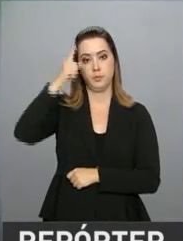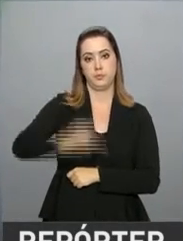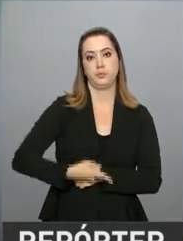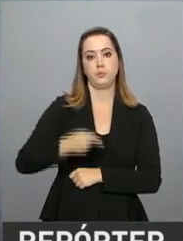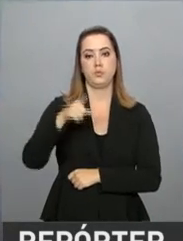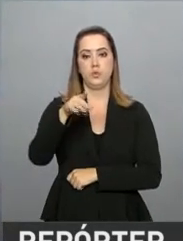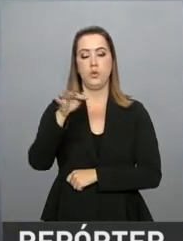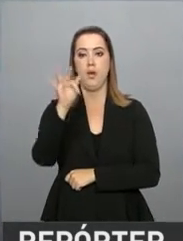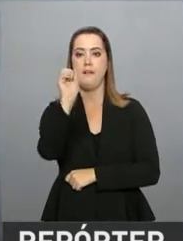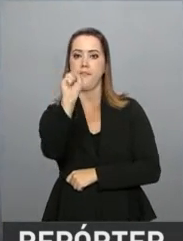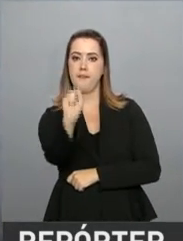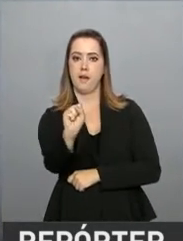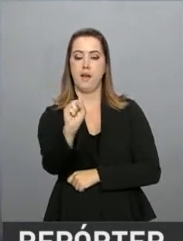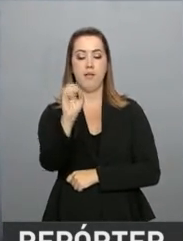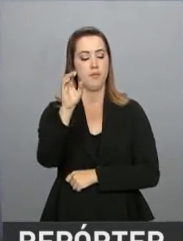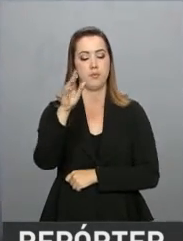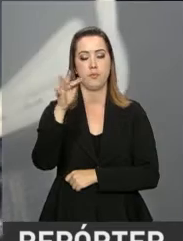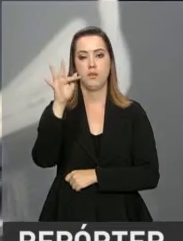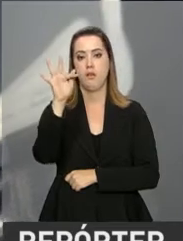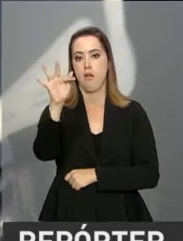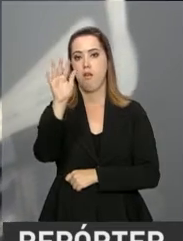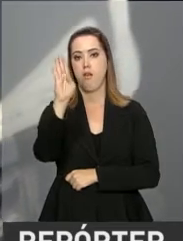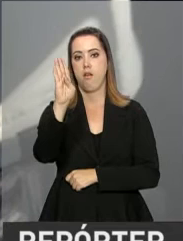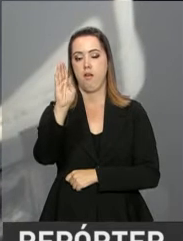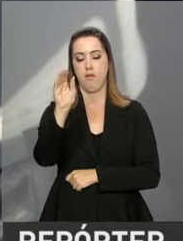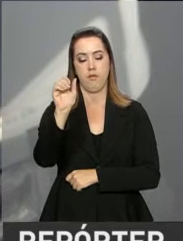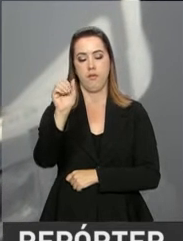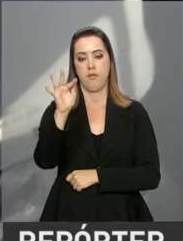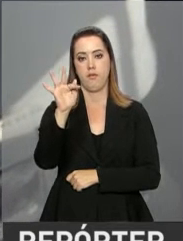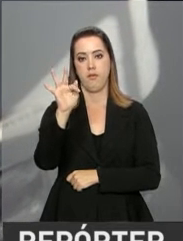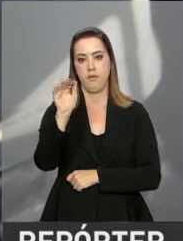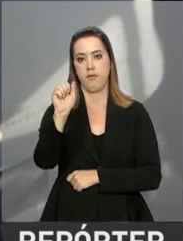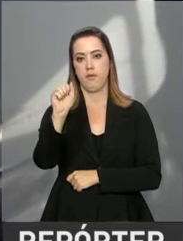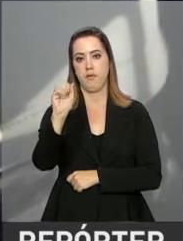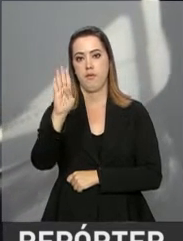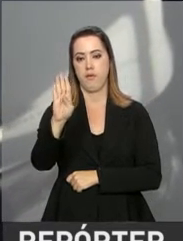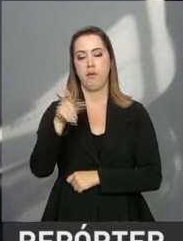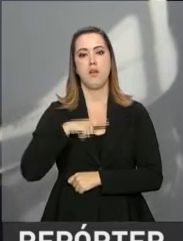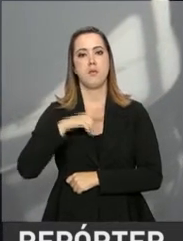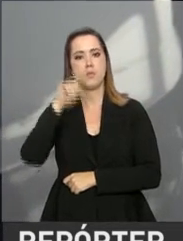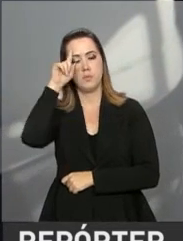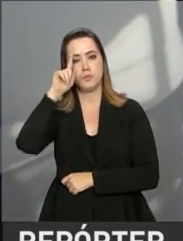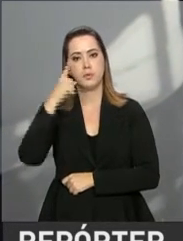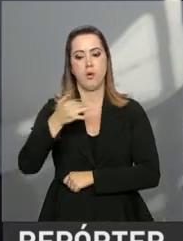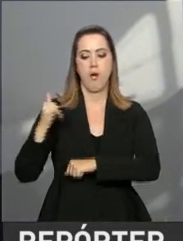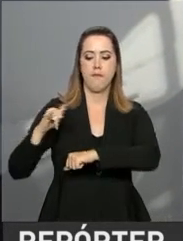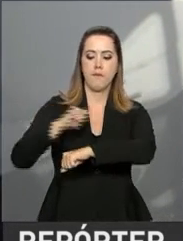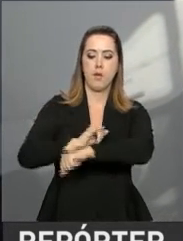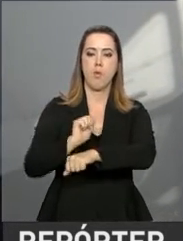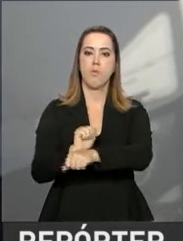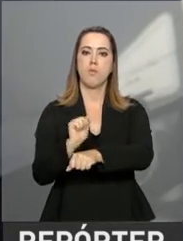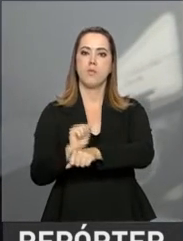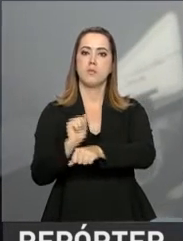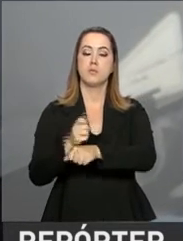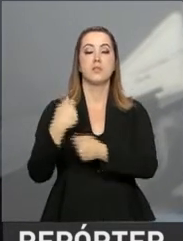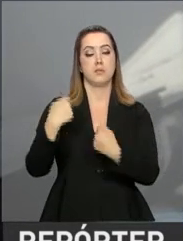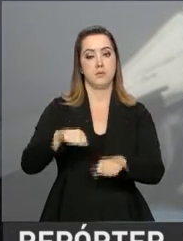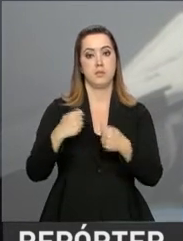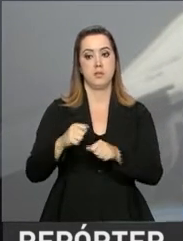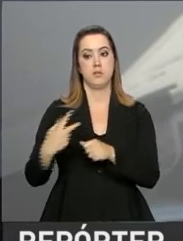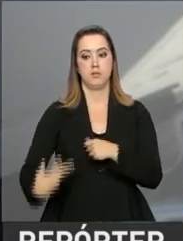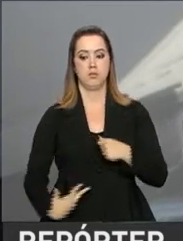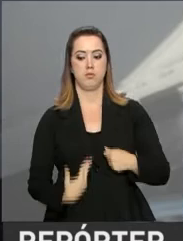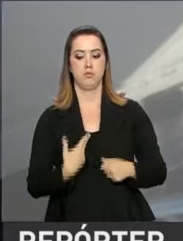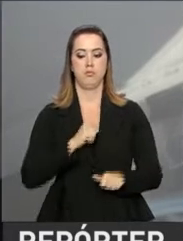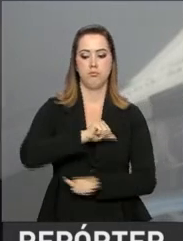para qualquer chamado de transporte de órgãos de pacientes que aguardam transplantes do sistema único de saúde em